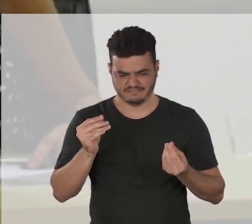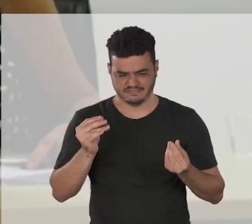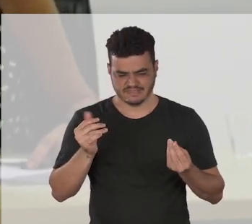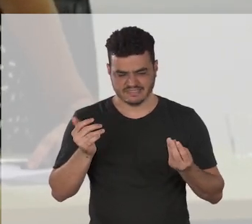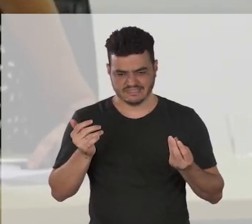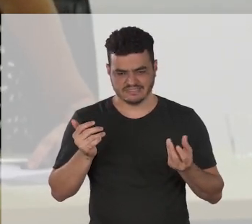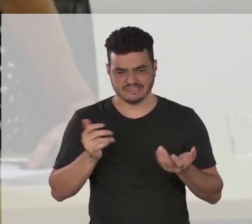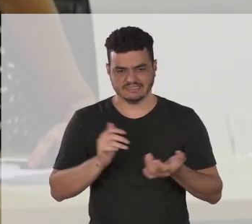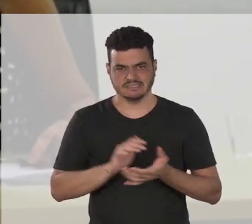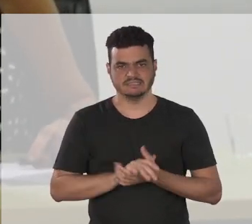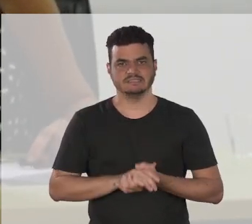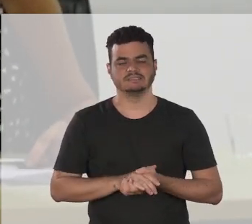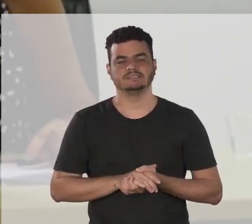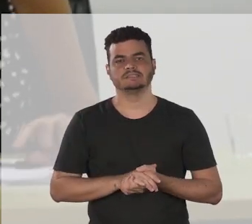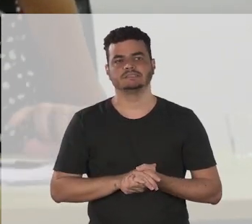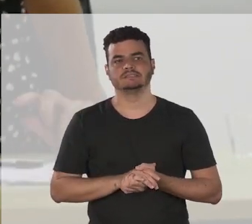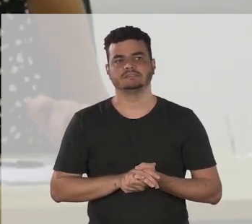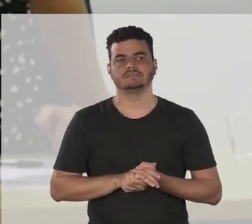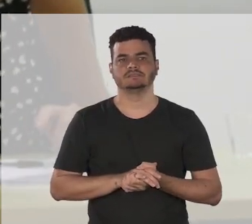que mesmo?